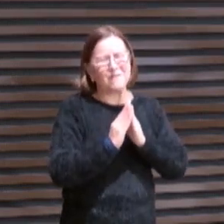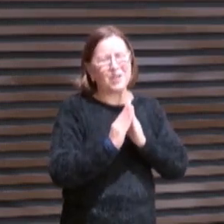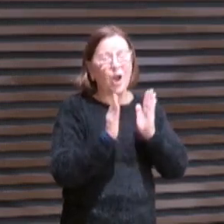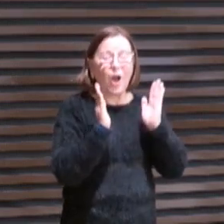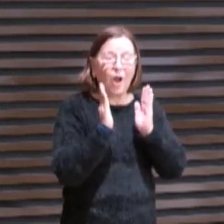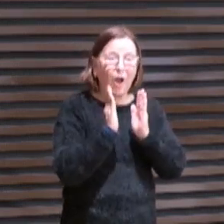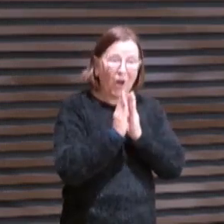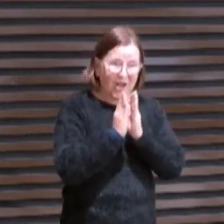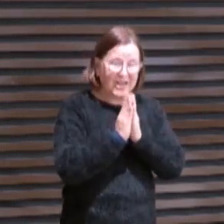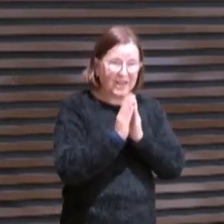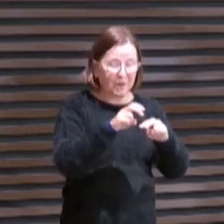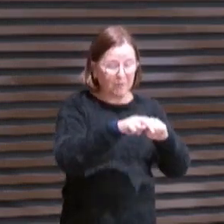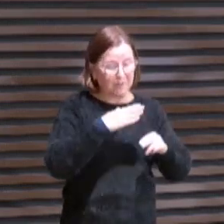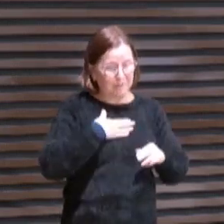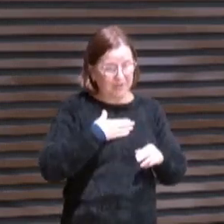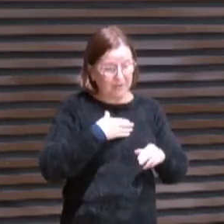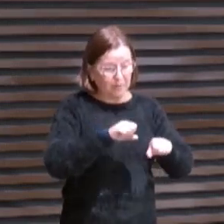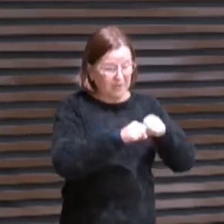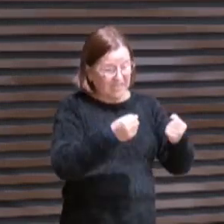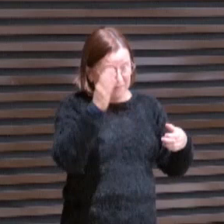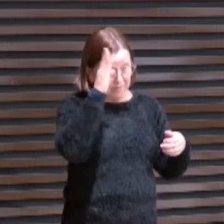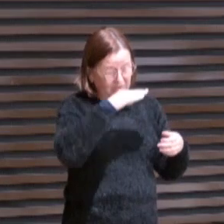maldição familiar. Minha filha,